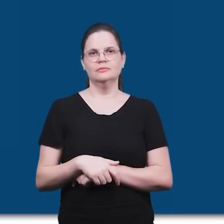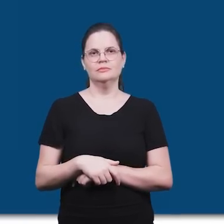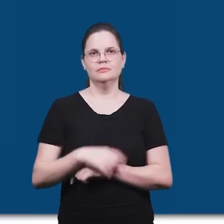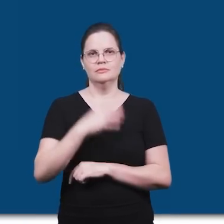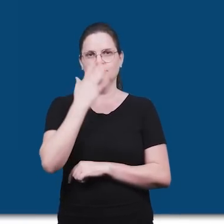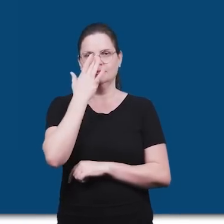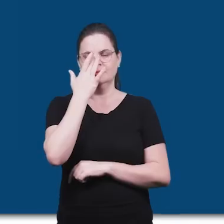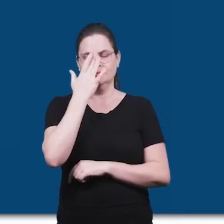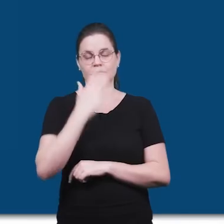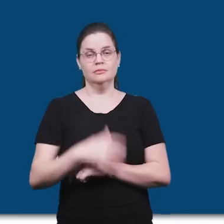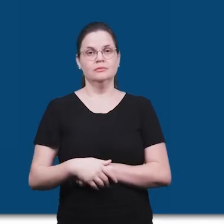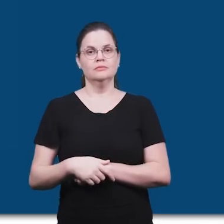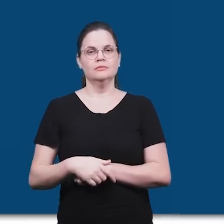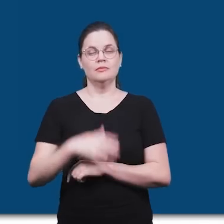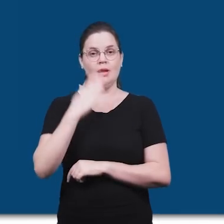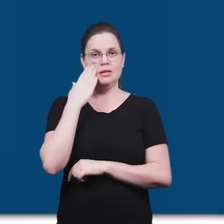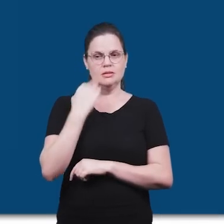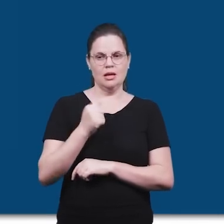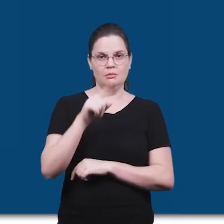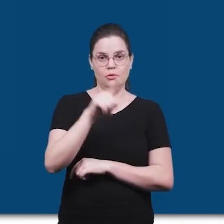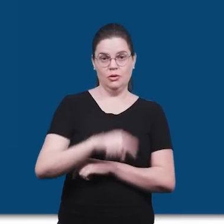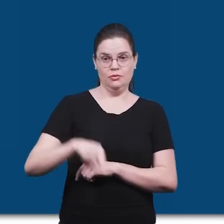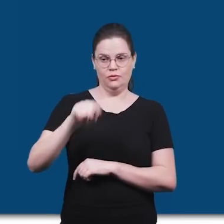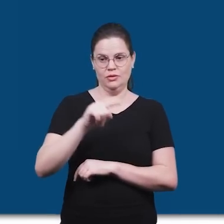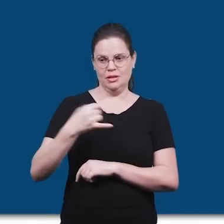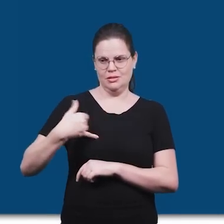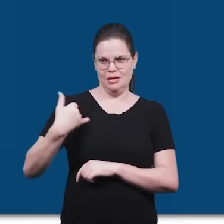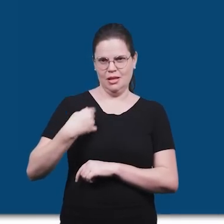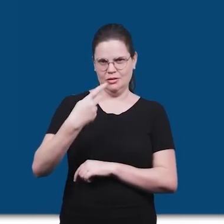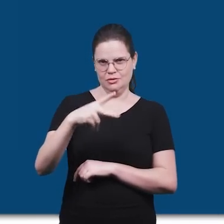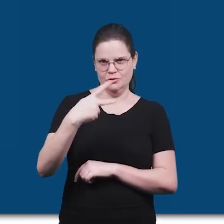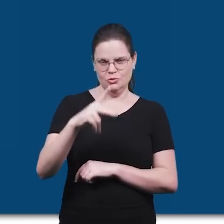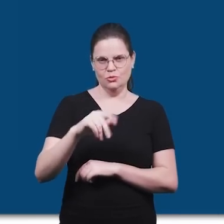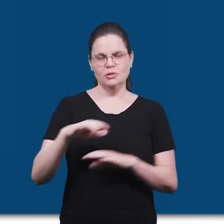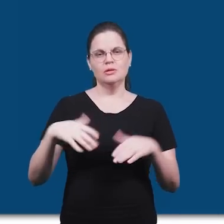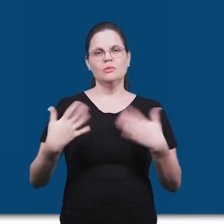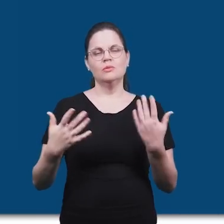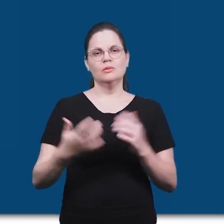Sabe qual é o trabalho de vocês?